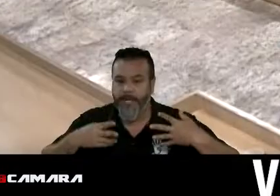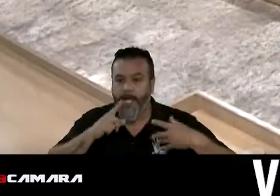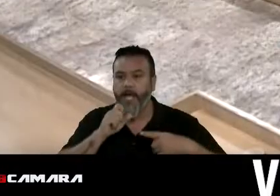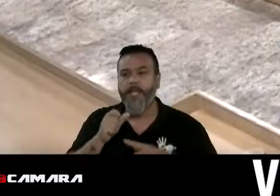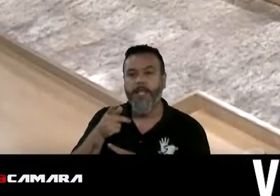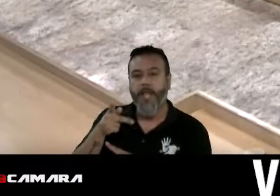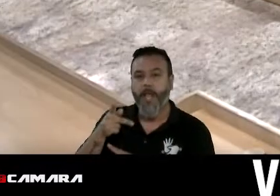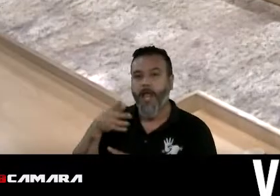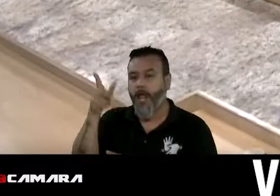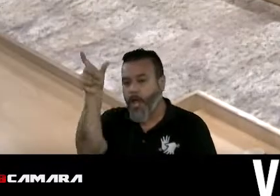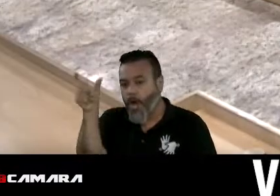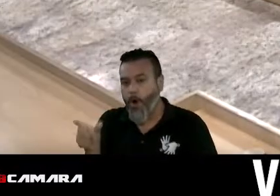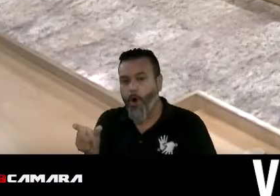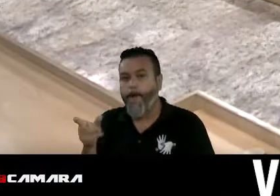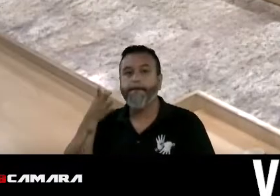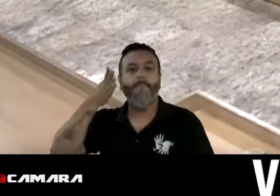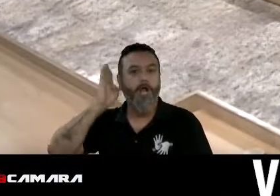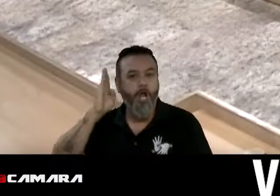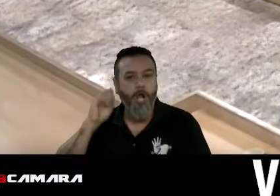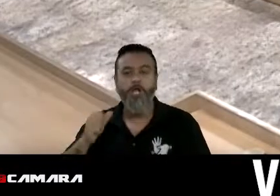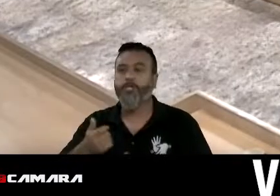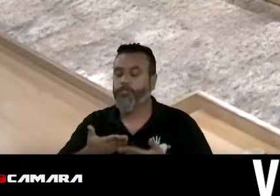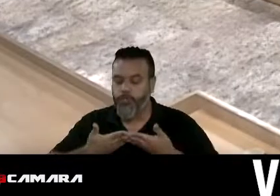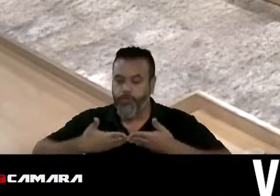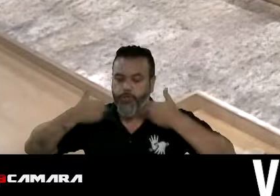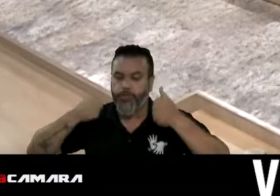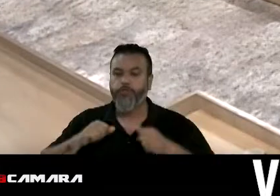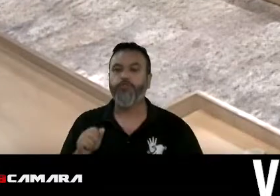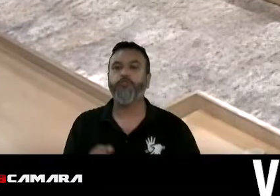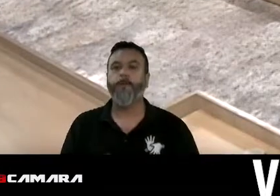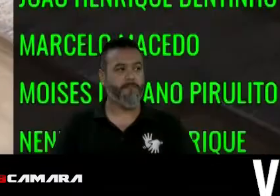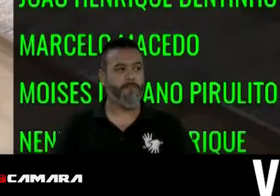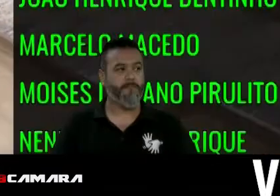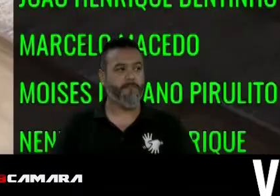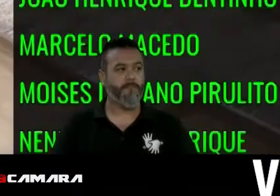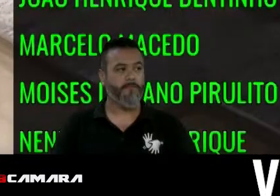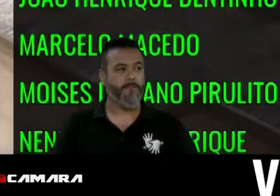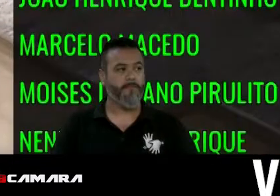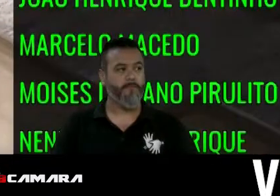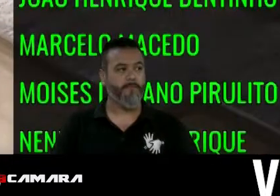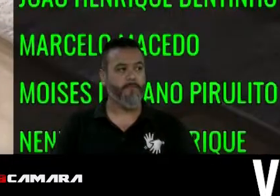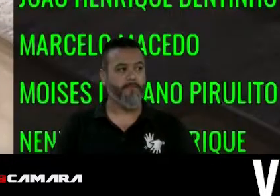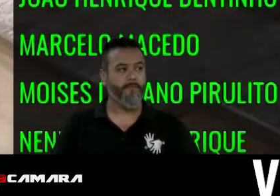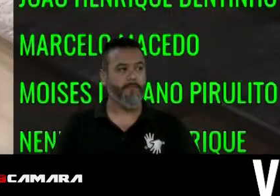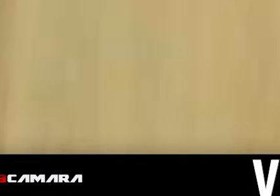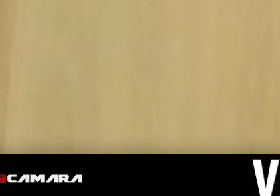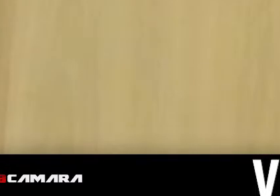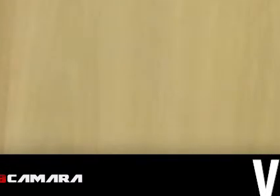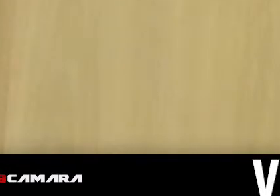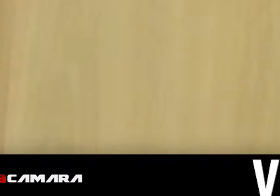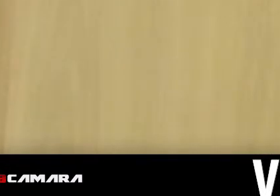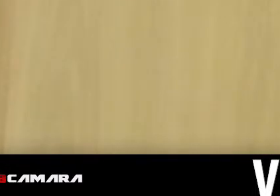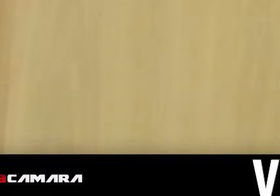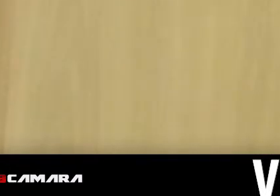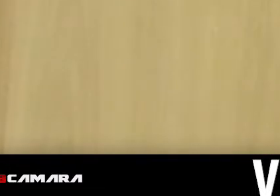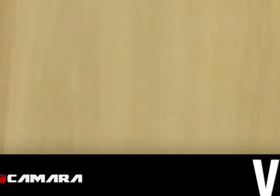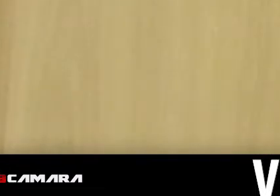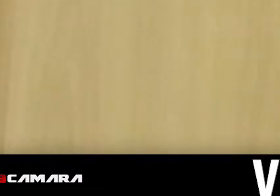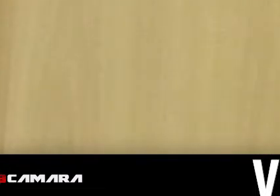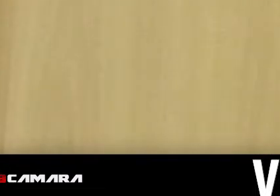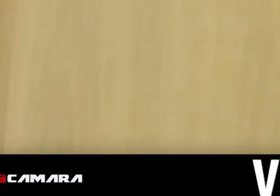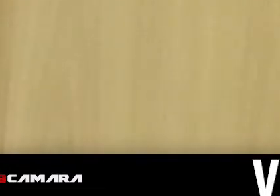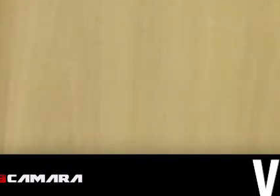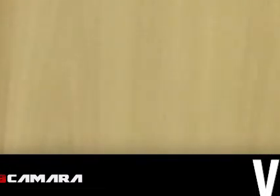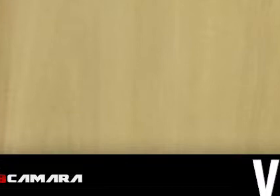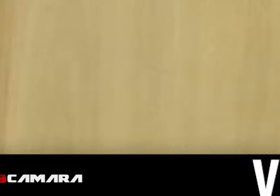Na sessão do dia 22, os vereadores decidiram rejeitar o veto parcial do prefeito municipal ao projeto de lei que